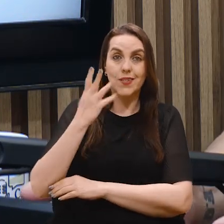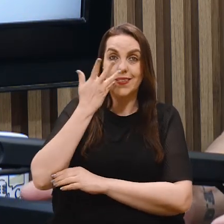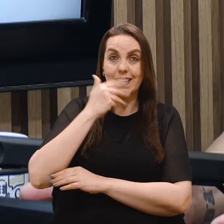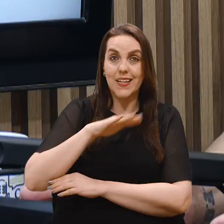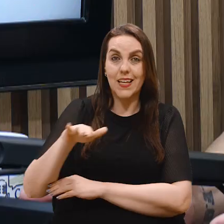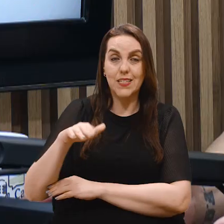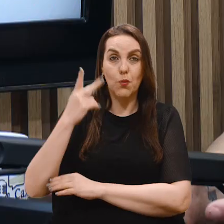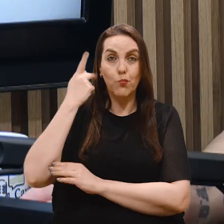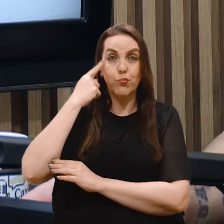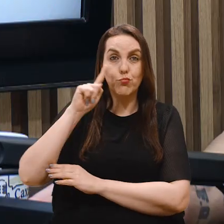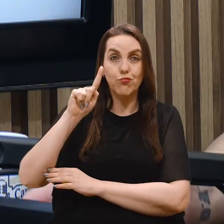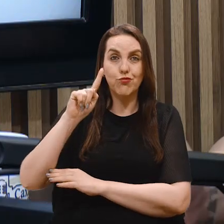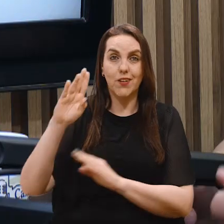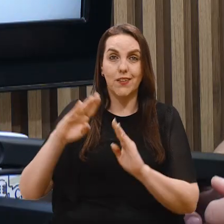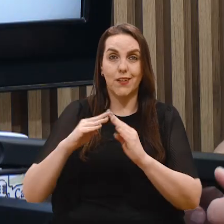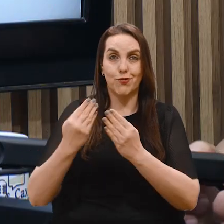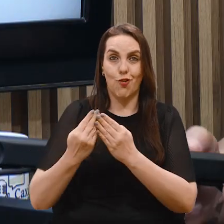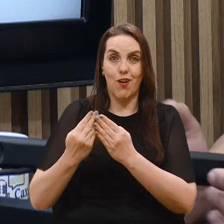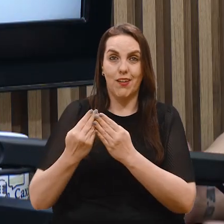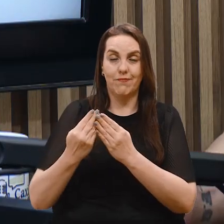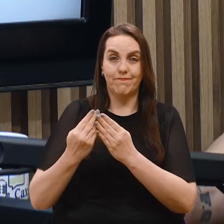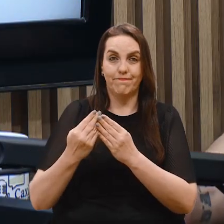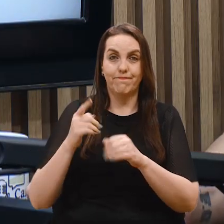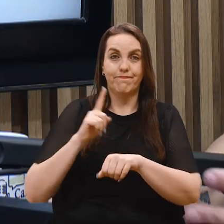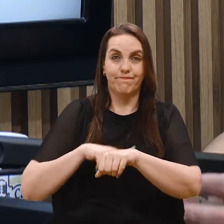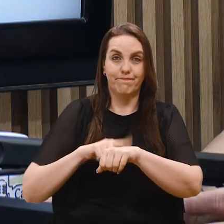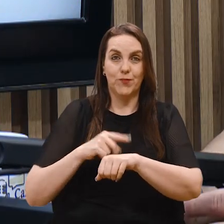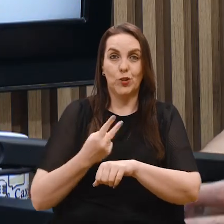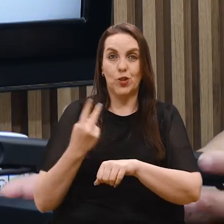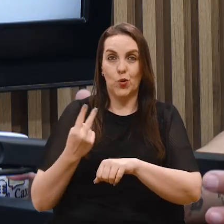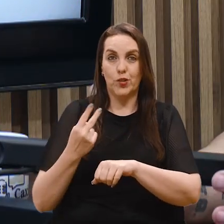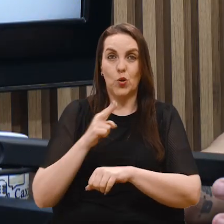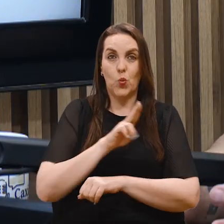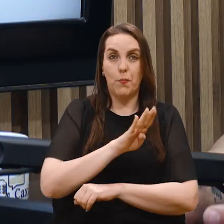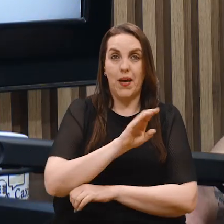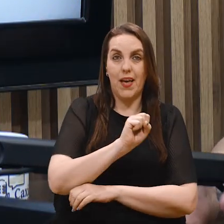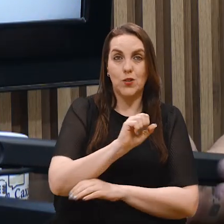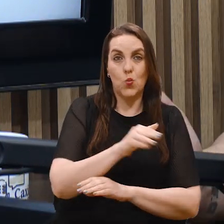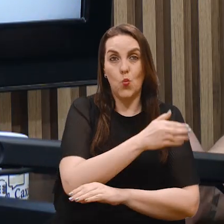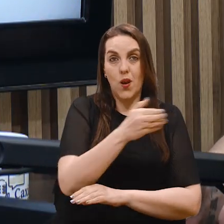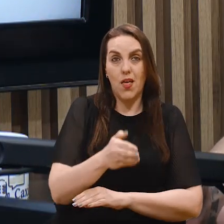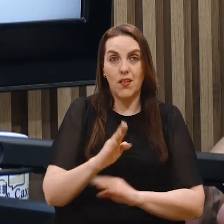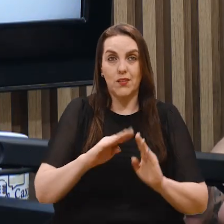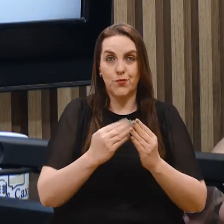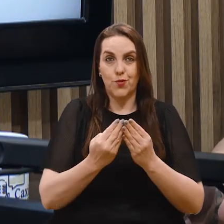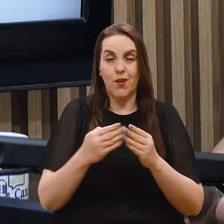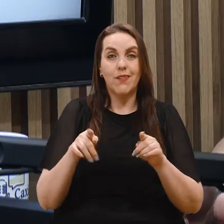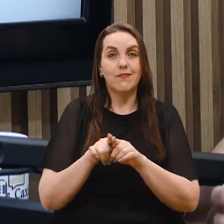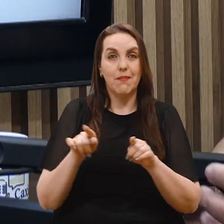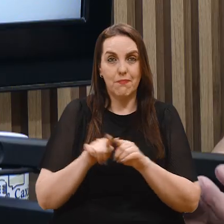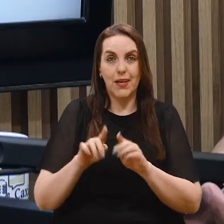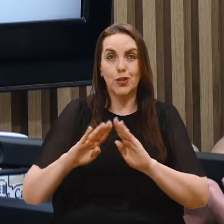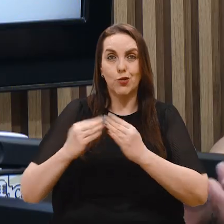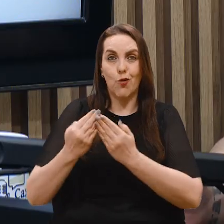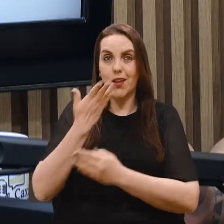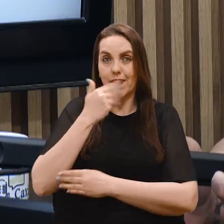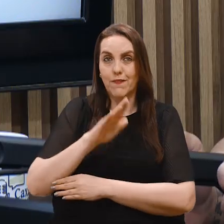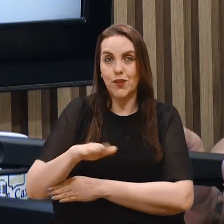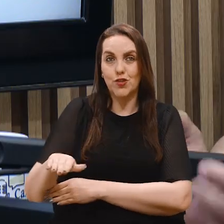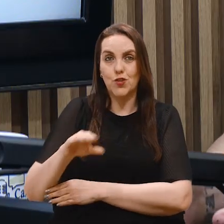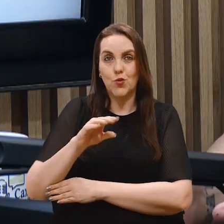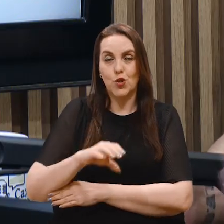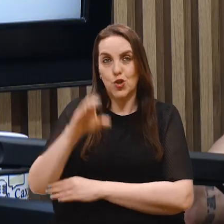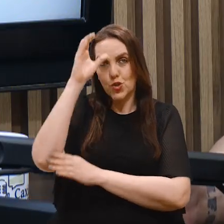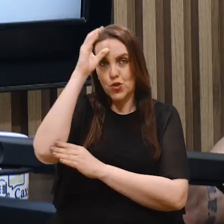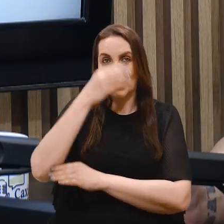na escola, divididos em 2 turnos. É uma UBS que é do lado da escola e tem a creche Tio Danilo do lado. Então a circulação de